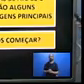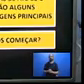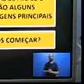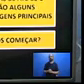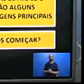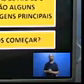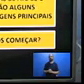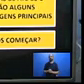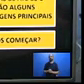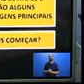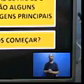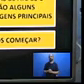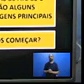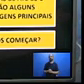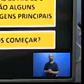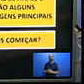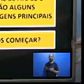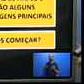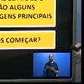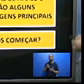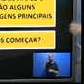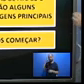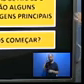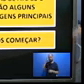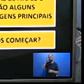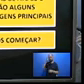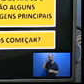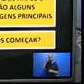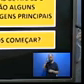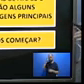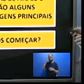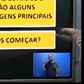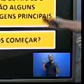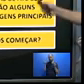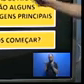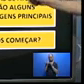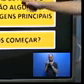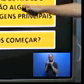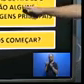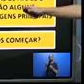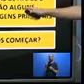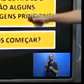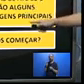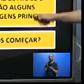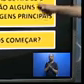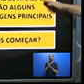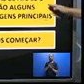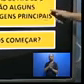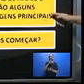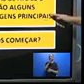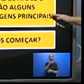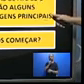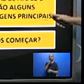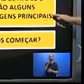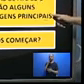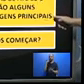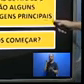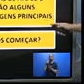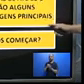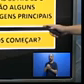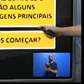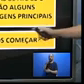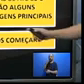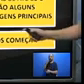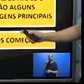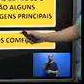A história que você vai ouvir agora é um resumo das páginas 81 até a 85,